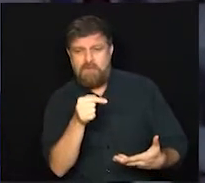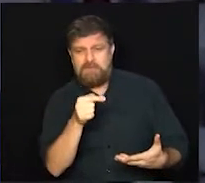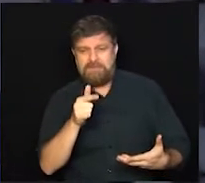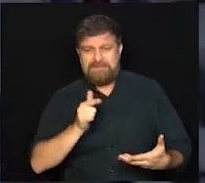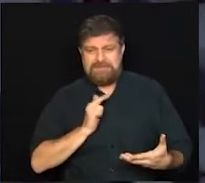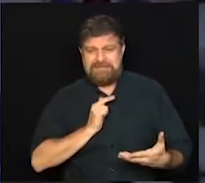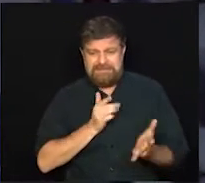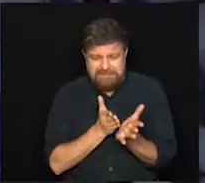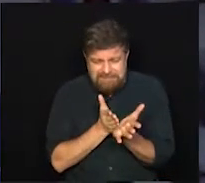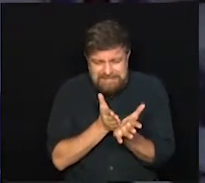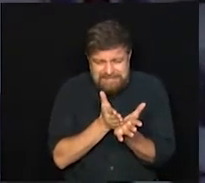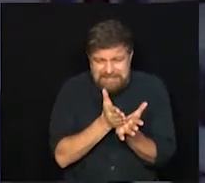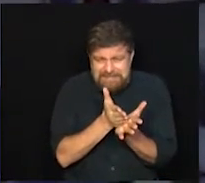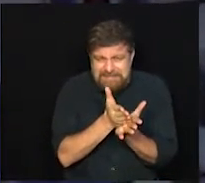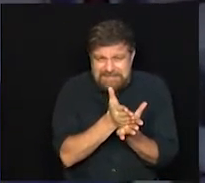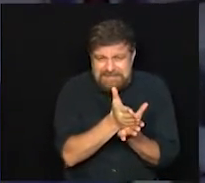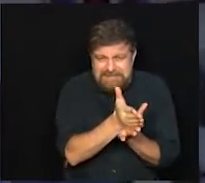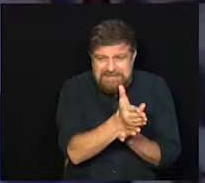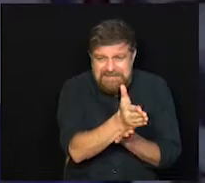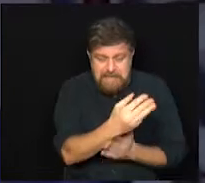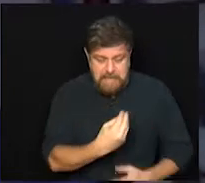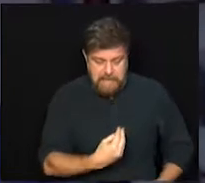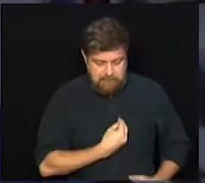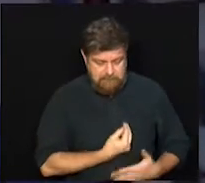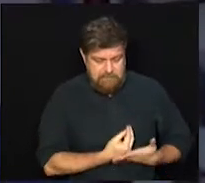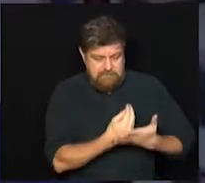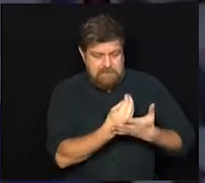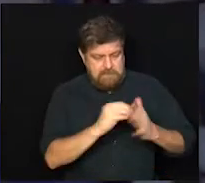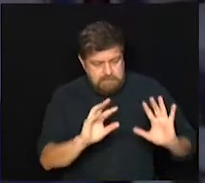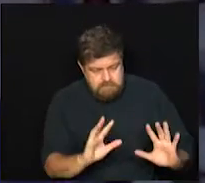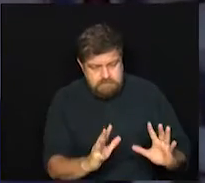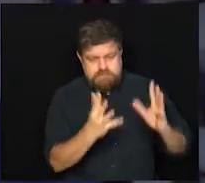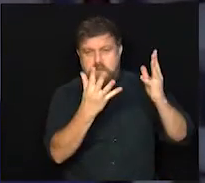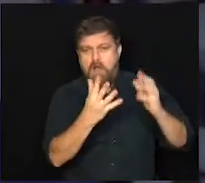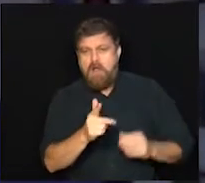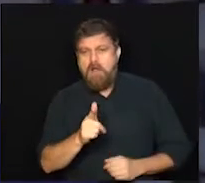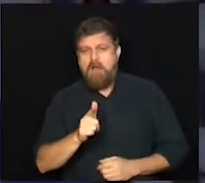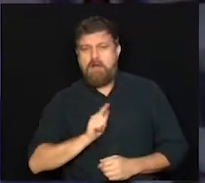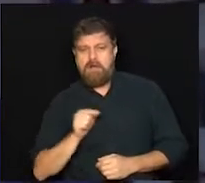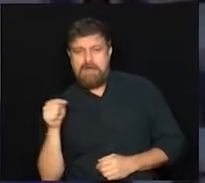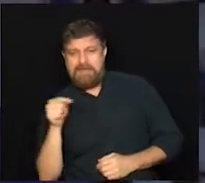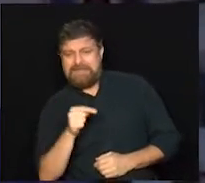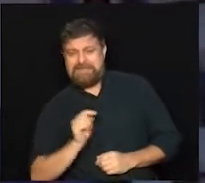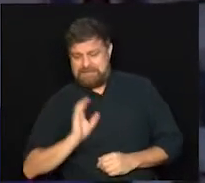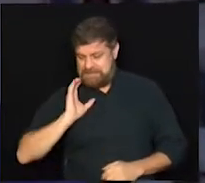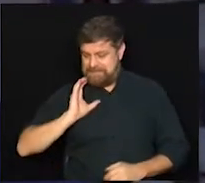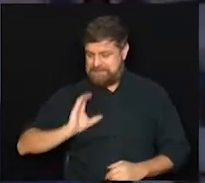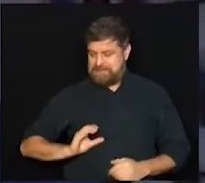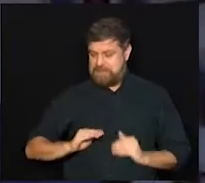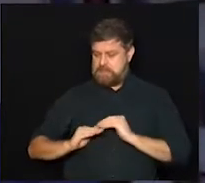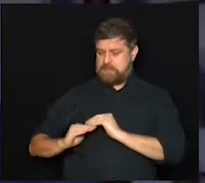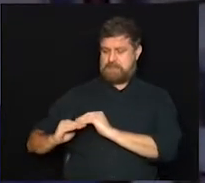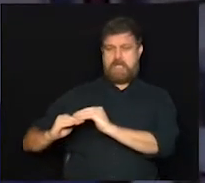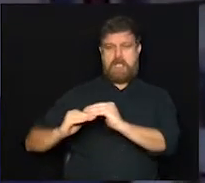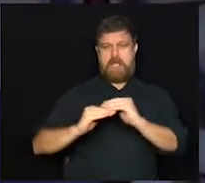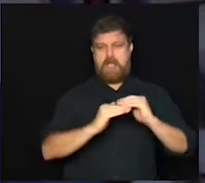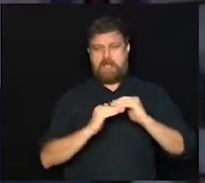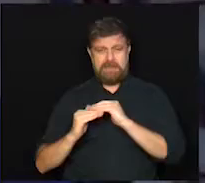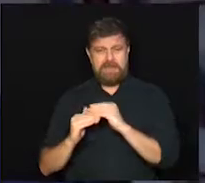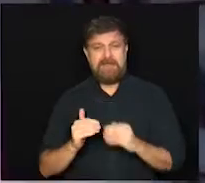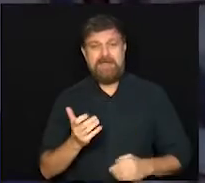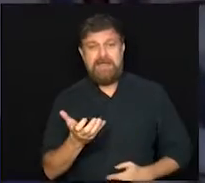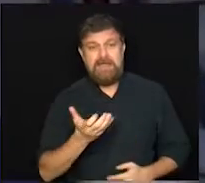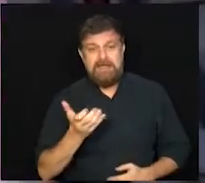persiga um processo de celebração da vida, celebração da cidadania e que busque